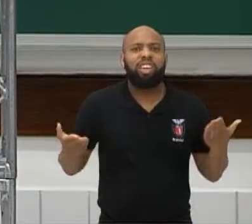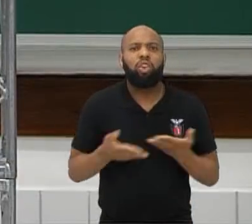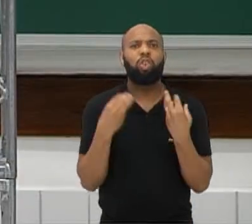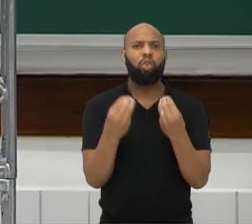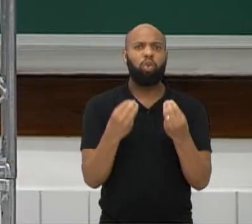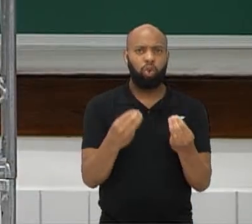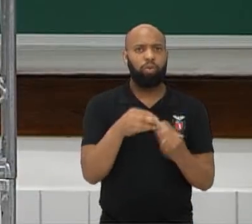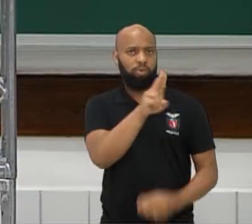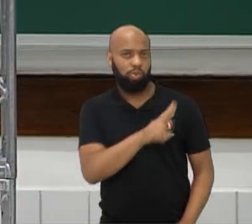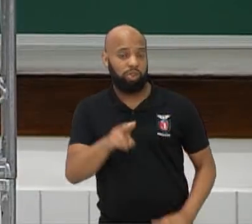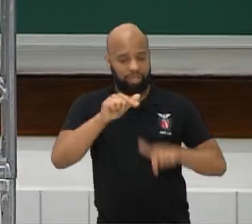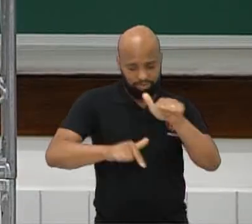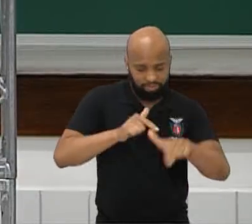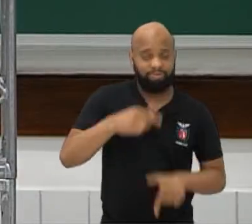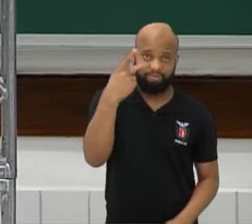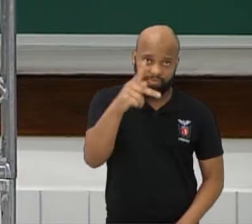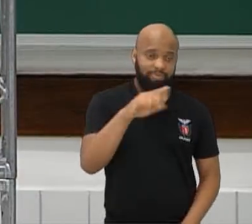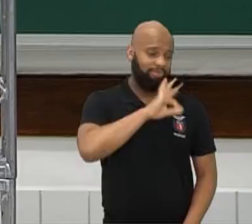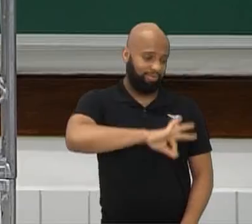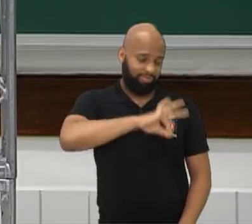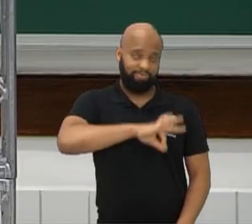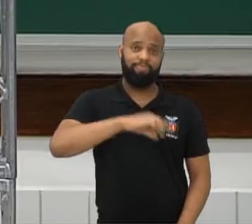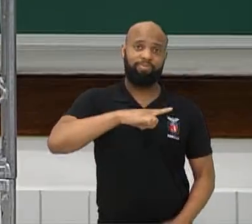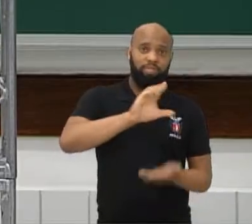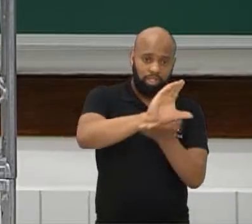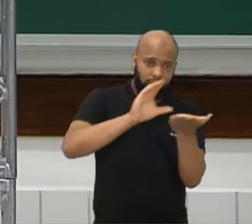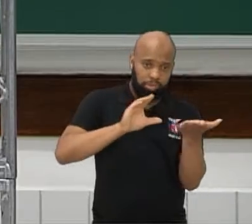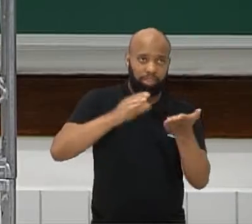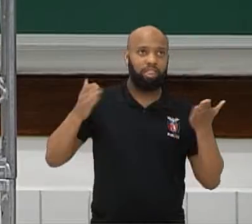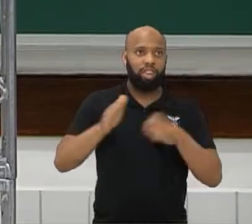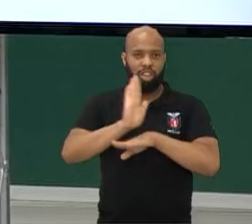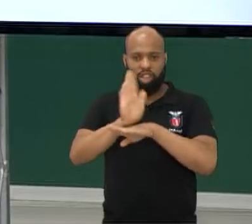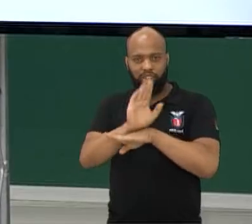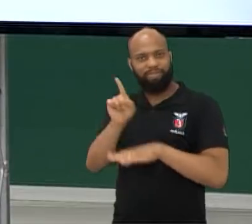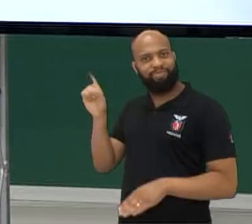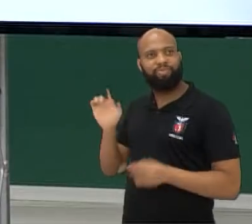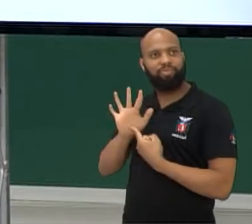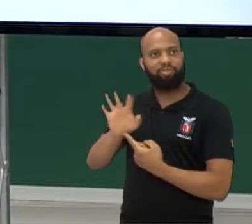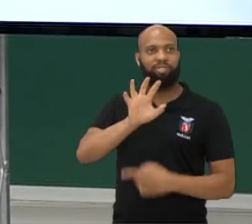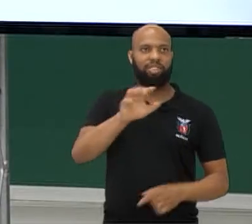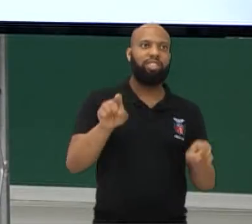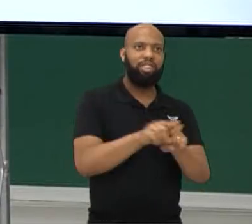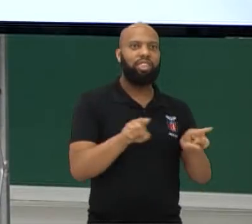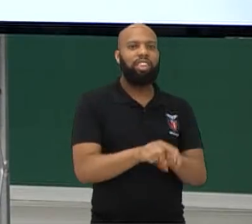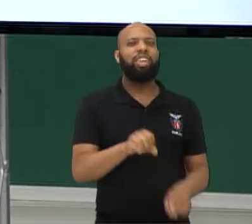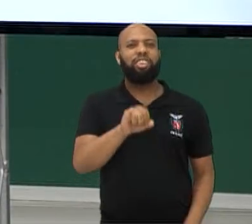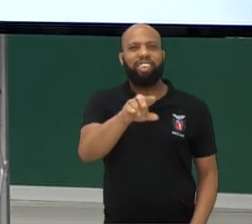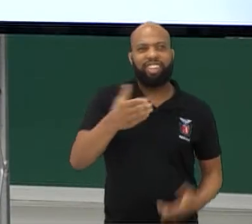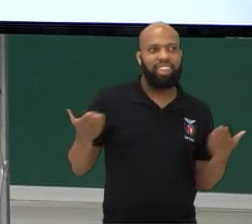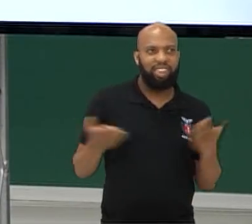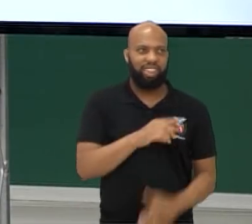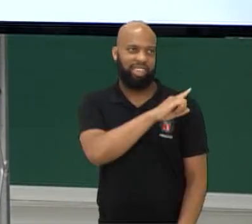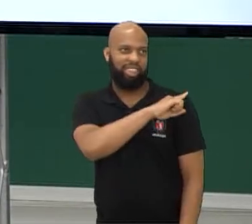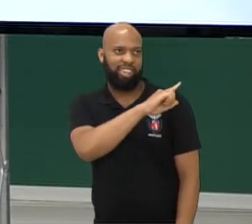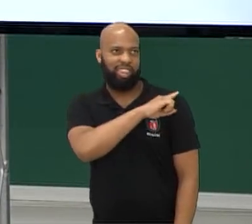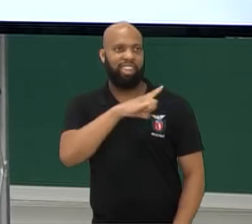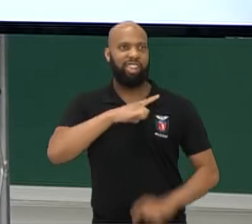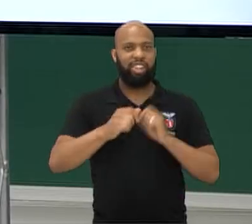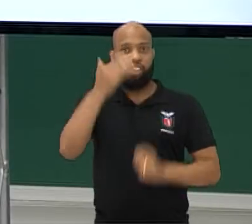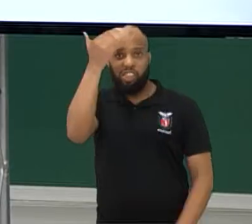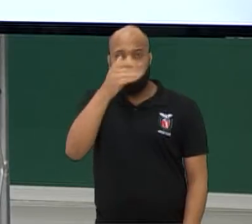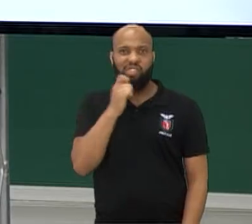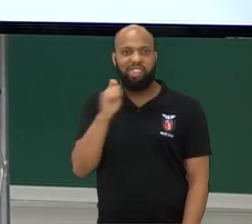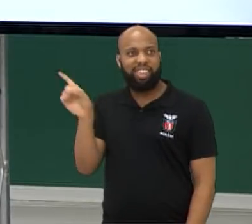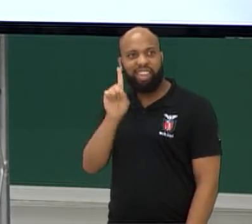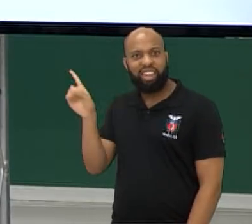hoje? Através do trabalho assalariado. E esse filme retrata muito bem. Se você está na primeira série do ensino médio e não viu